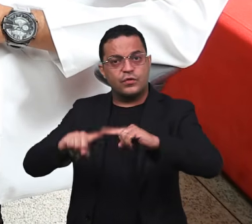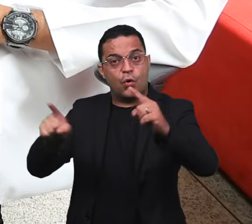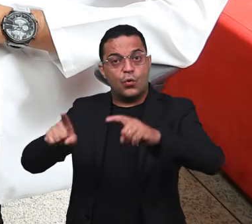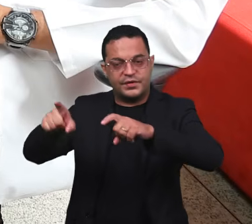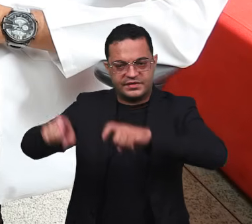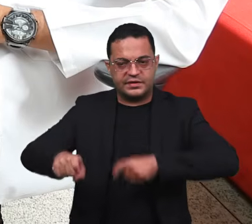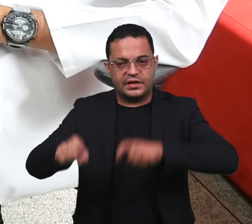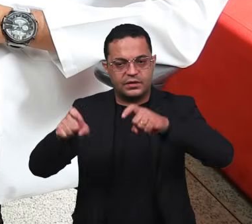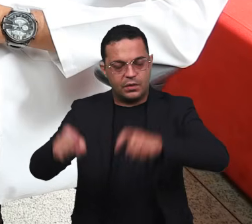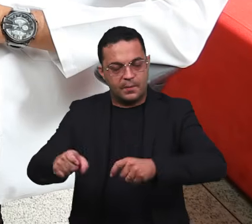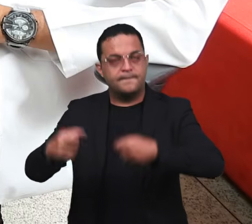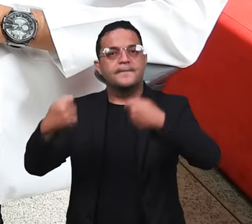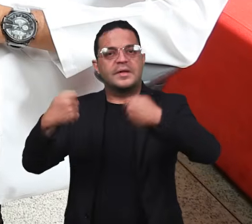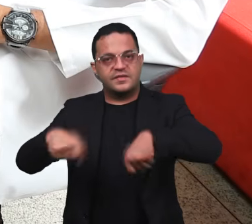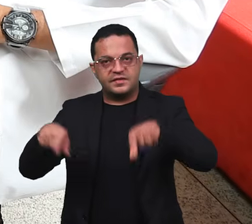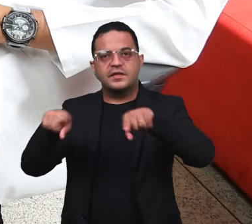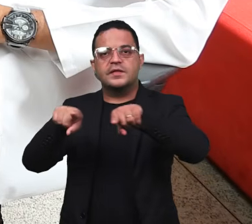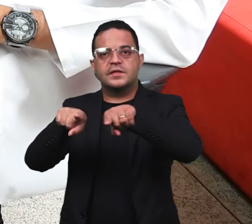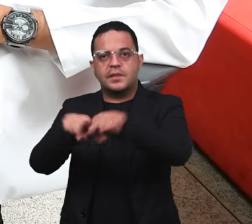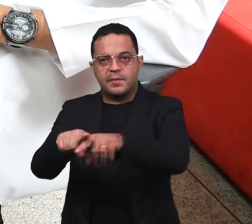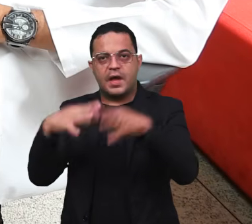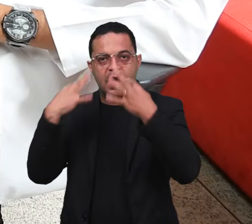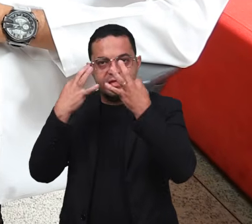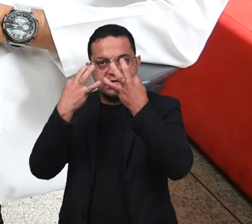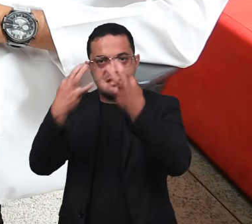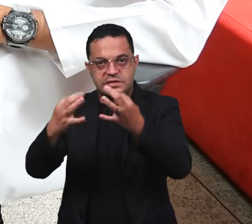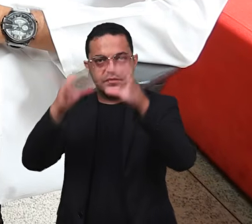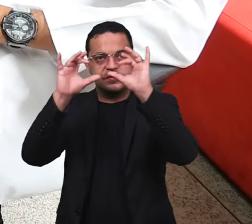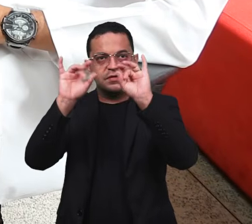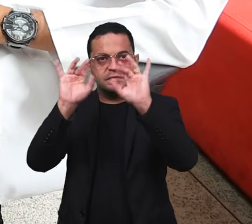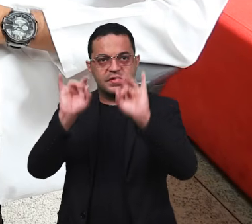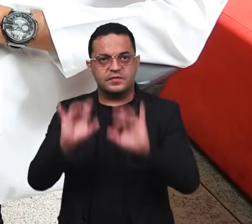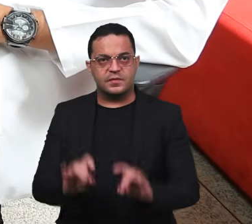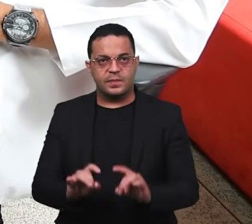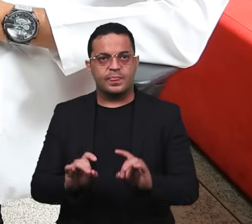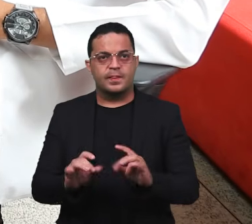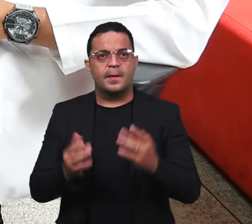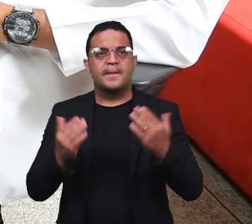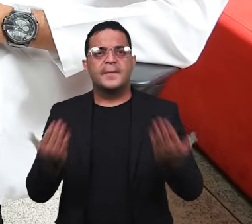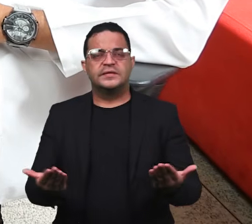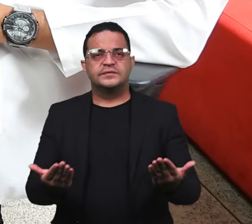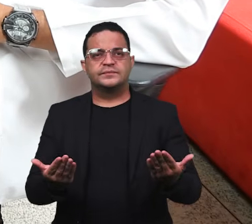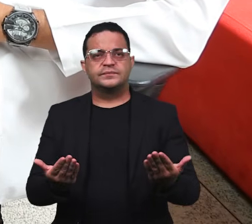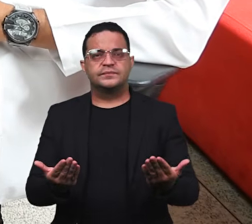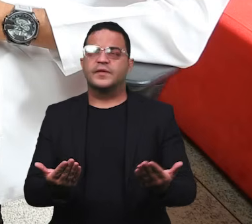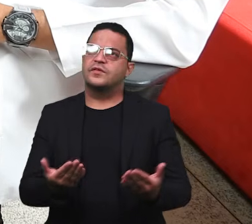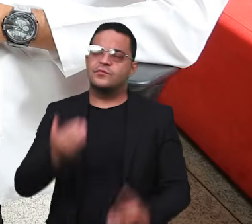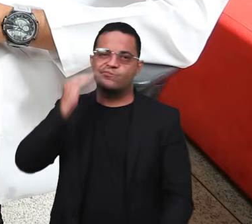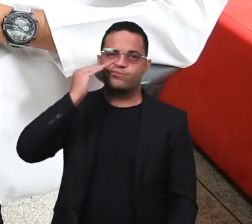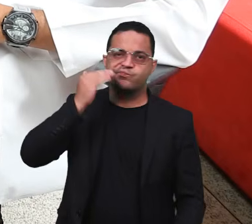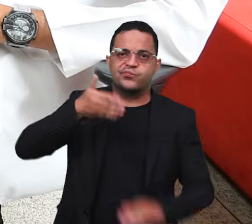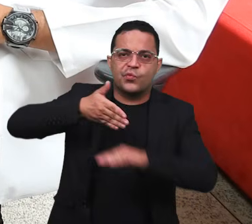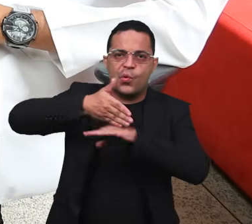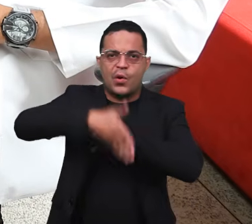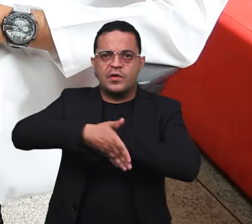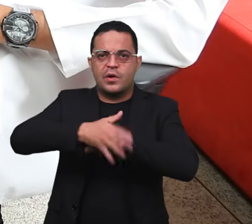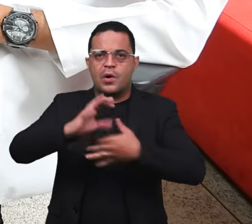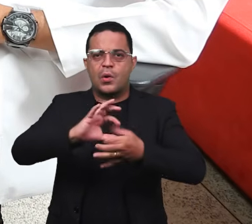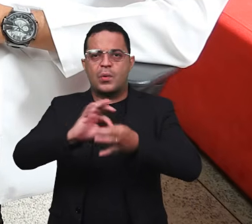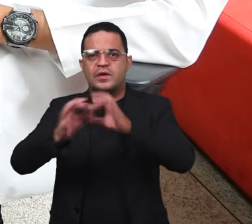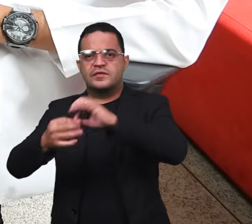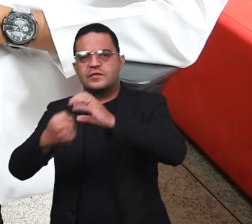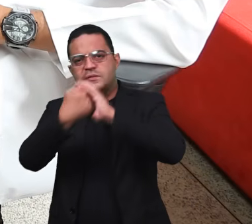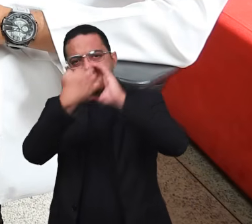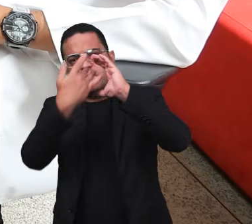então demanda também sempre uma atenção especial. Mas aí nós entramos num aspecto a respeito